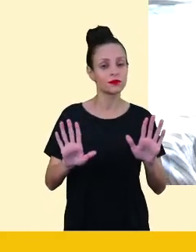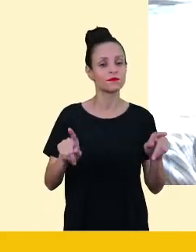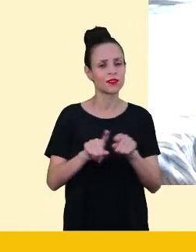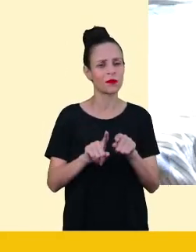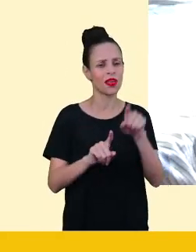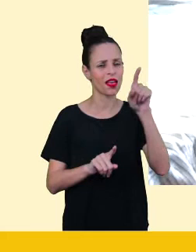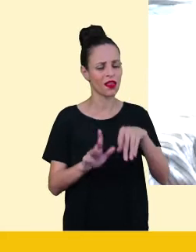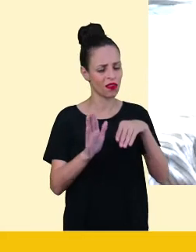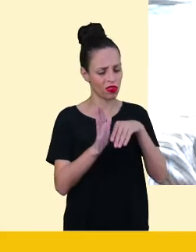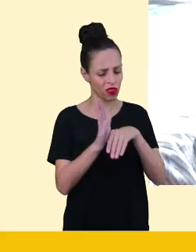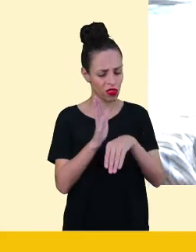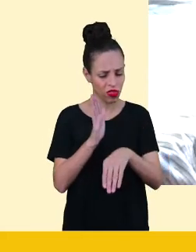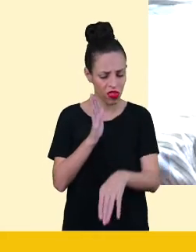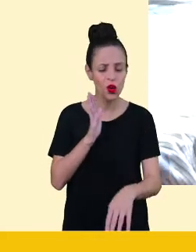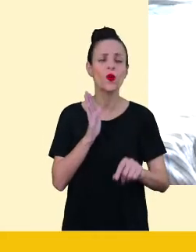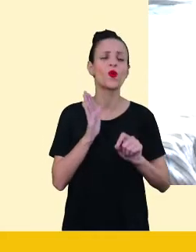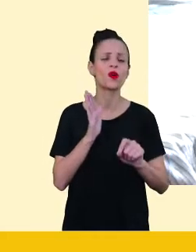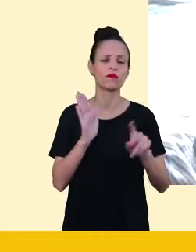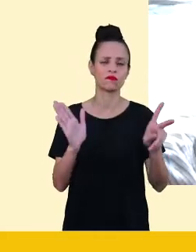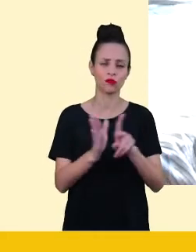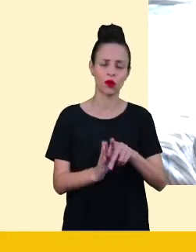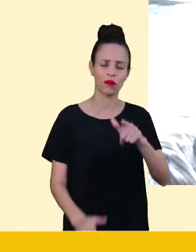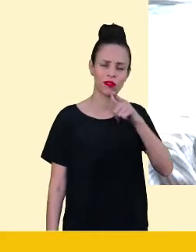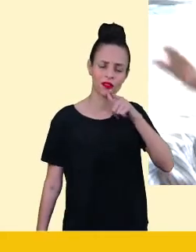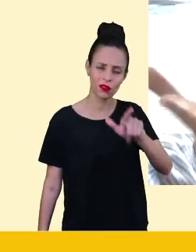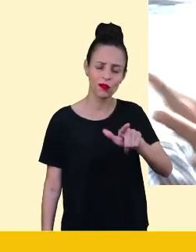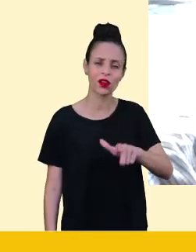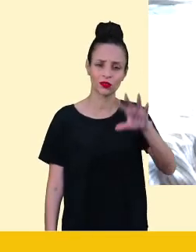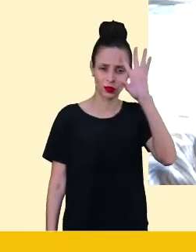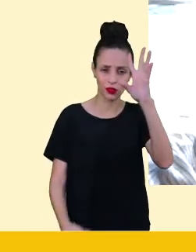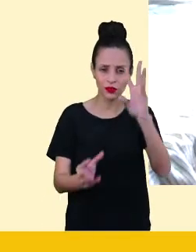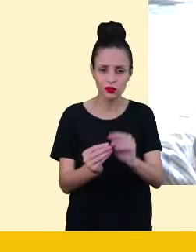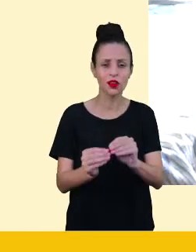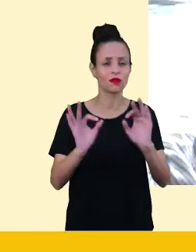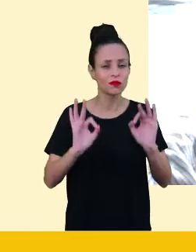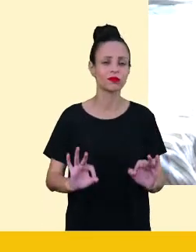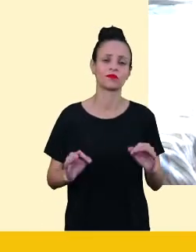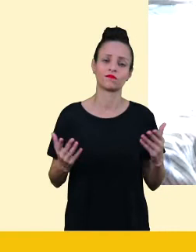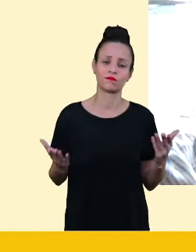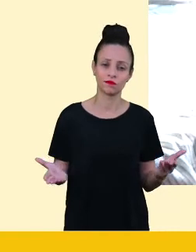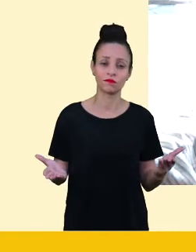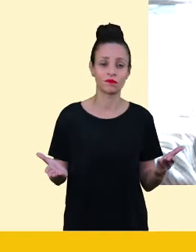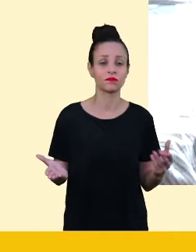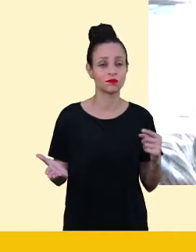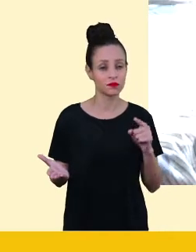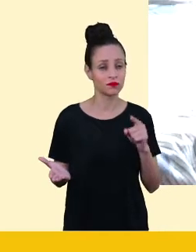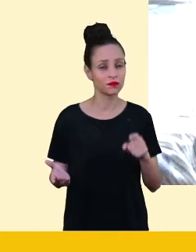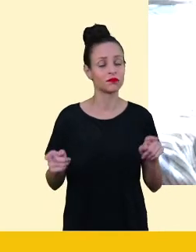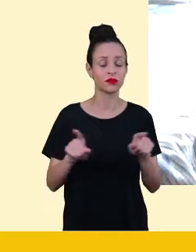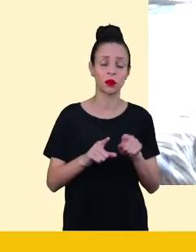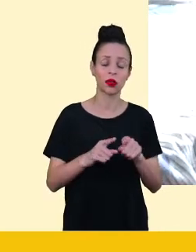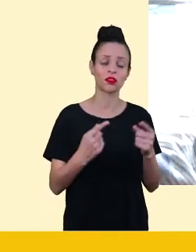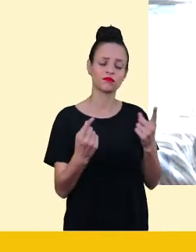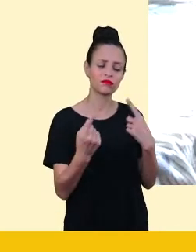mas um abismo de linguagem, de compreensão, né? E isso, talvez